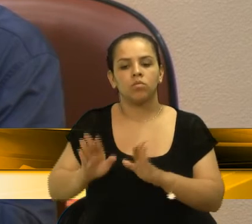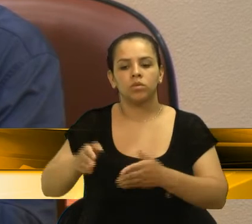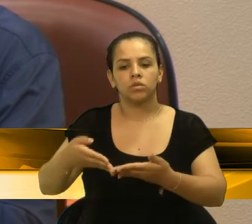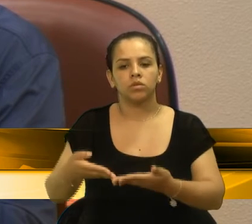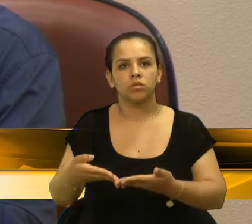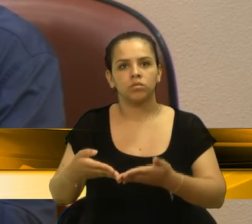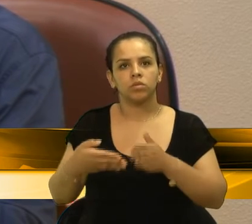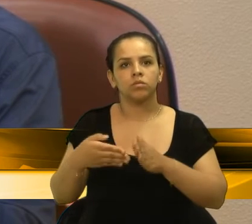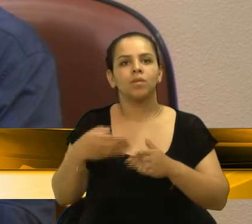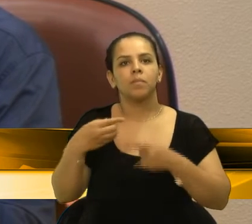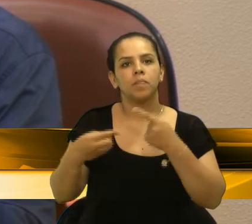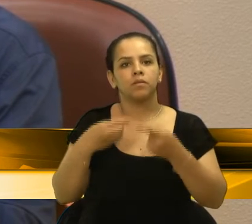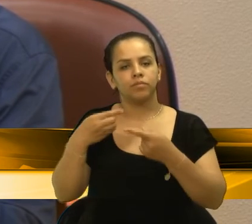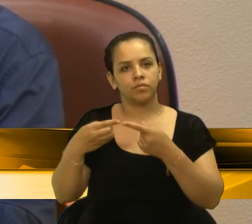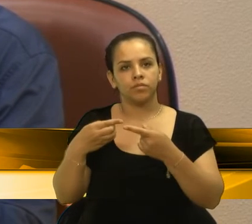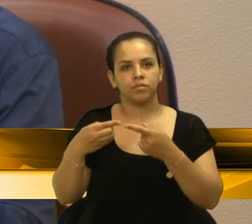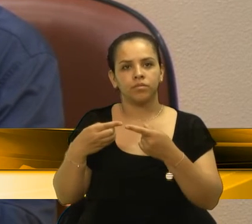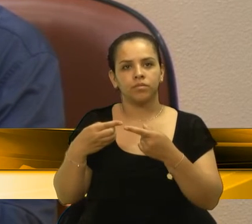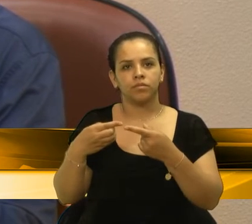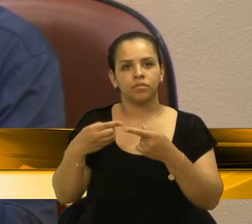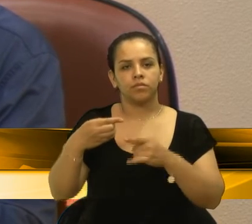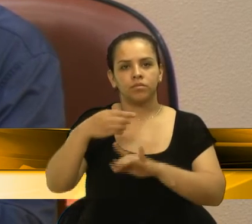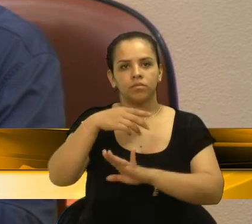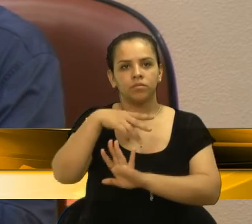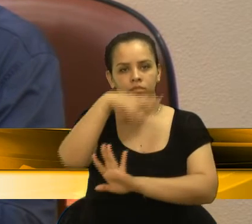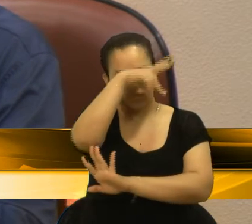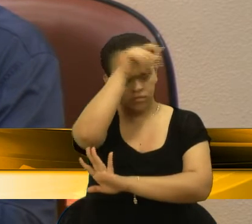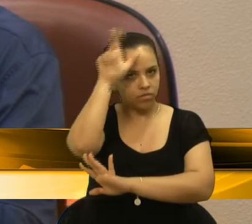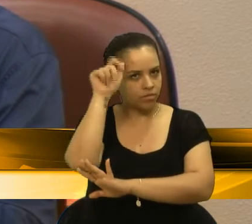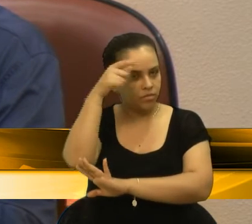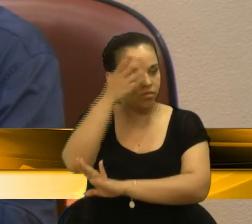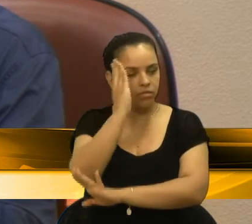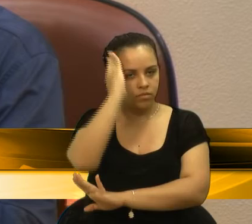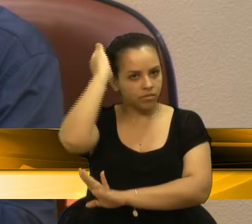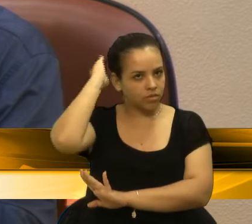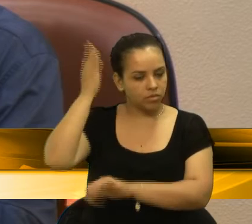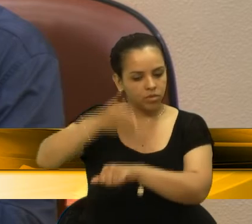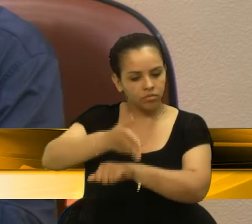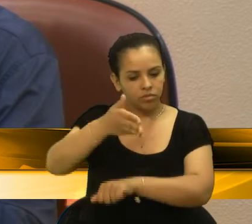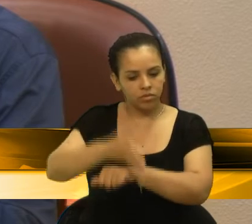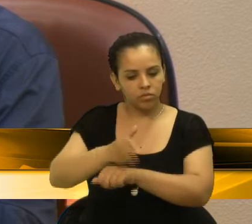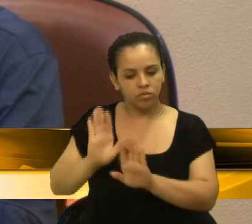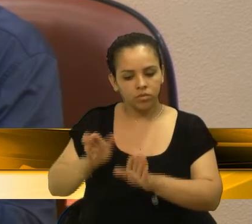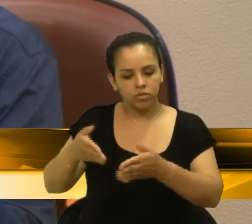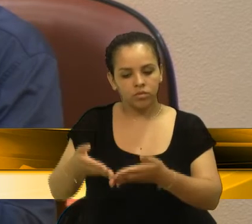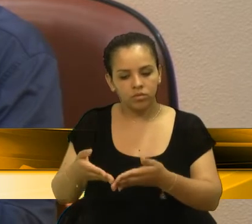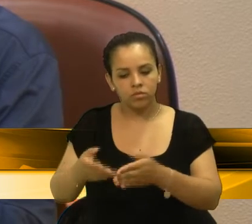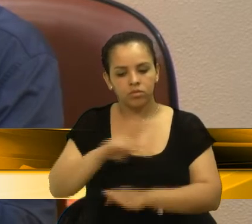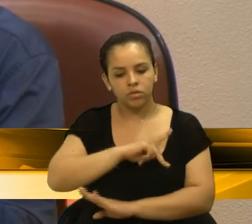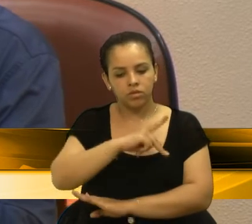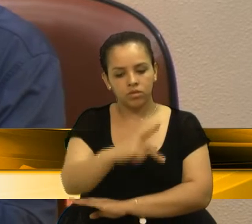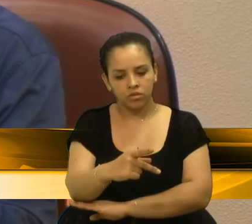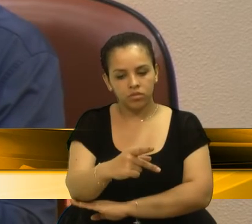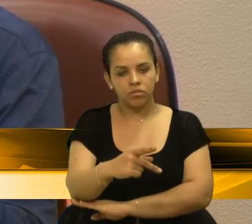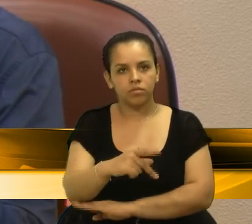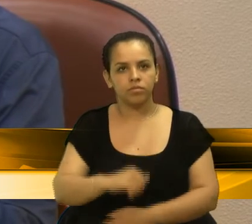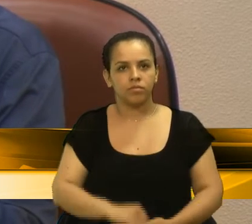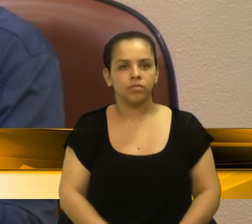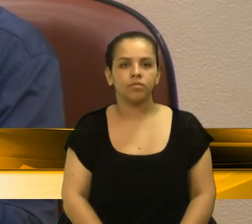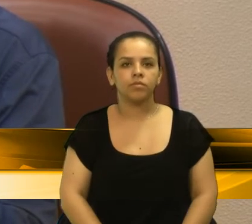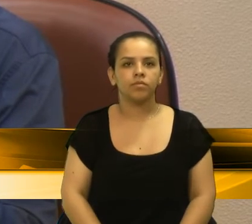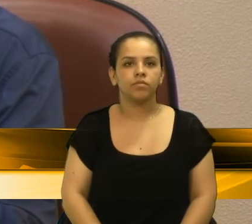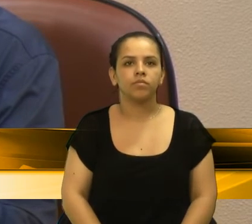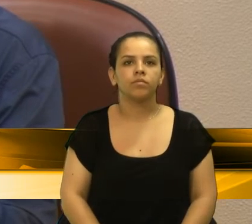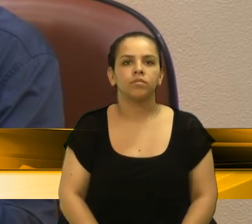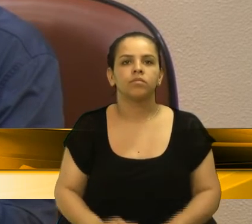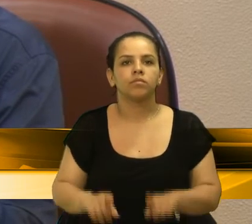denúncias apresentadas contra o chefe do Poder Executivo Municipal de Caxias do Sul, senhor Daniel Antônio Guerra, com a presença do presidente da comissão processante, vereador Alceu João Tomé. Da